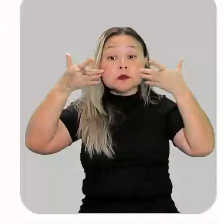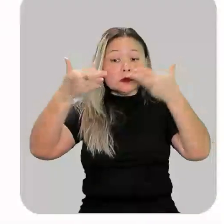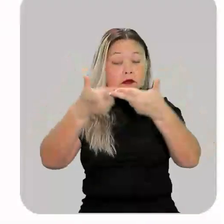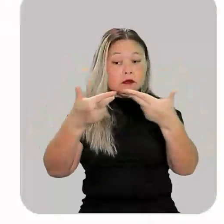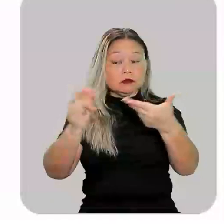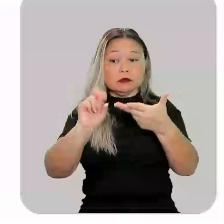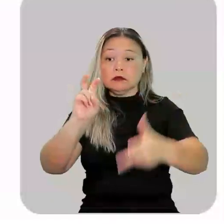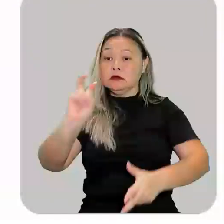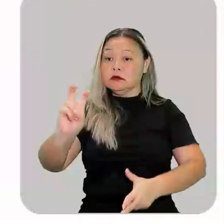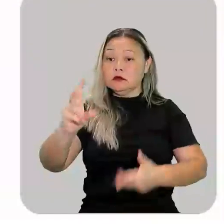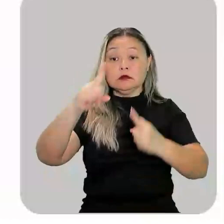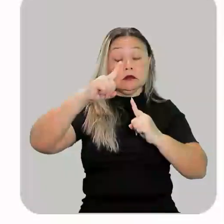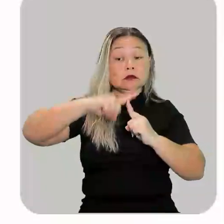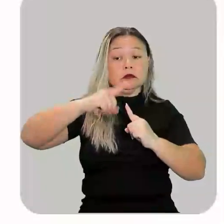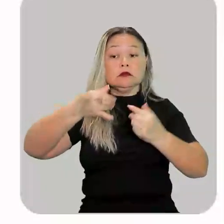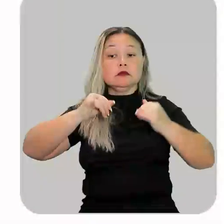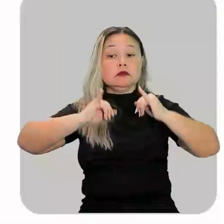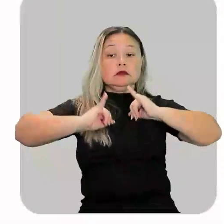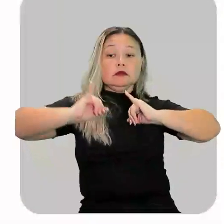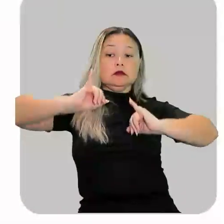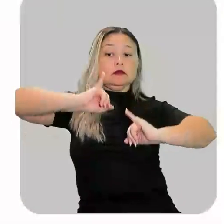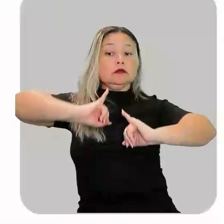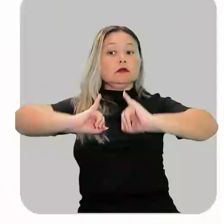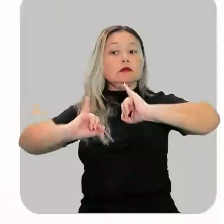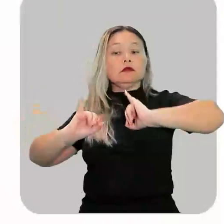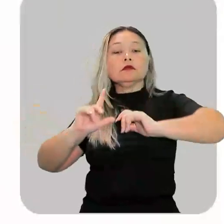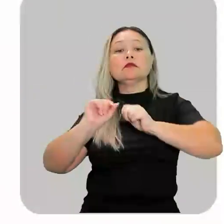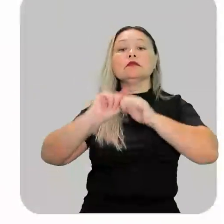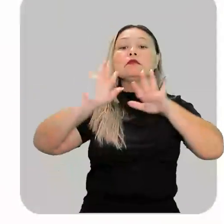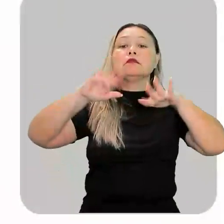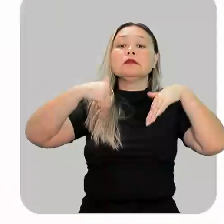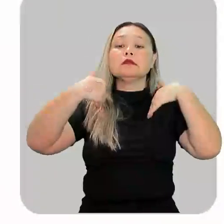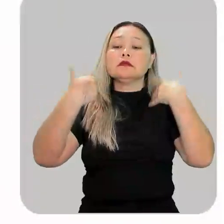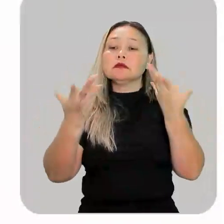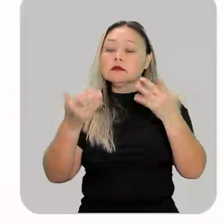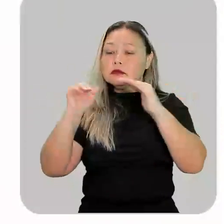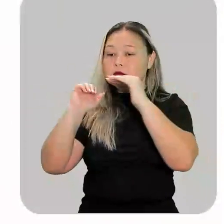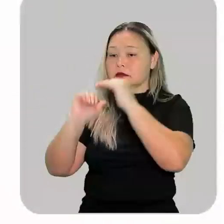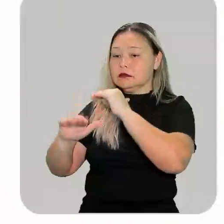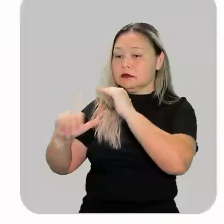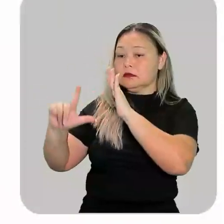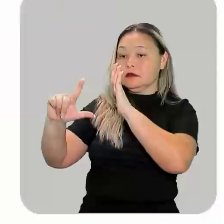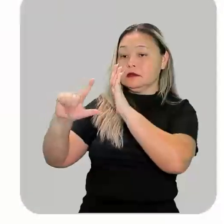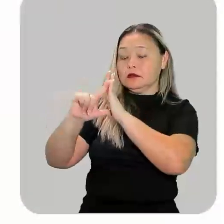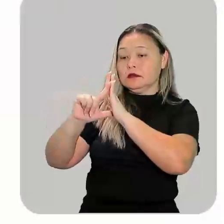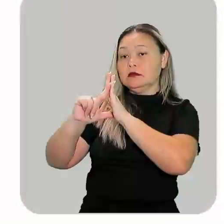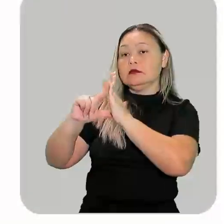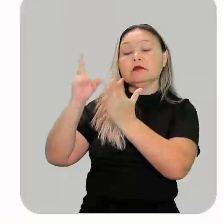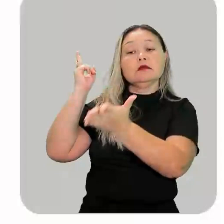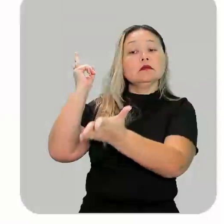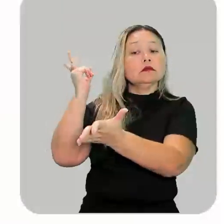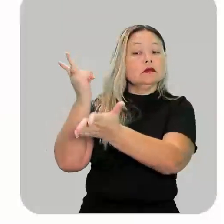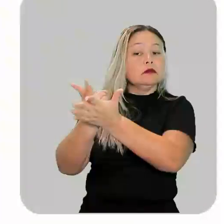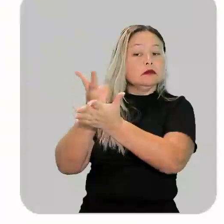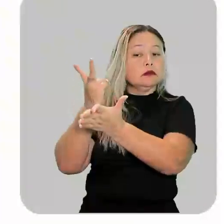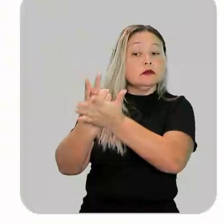5 diferentes tipos de perfume, tendo em estoque na loja as